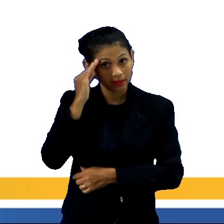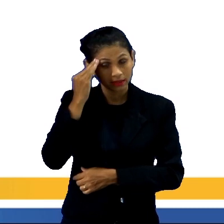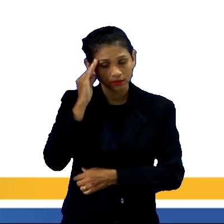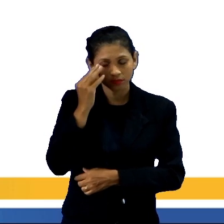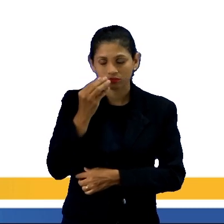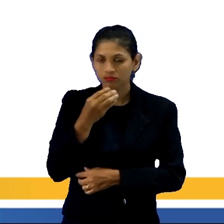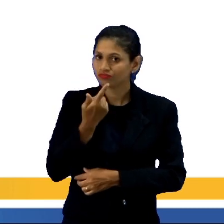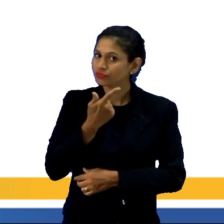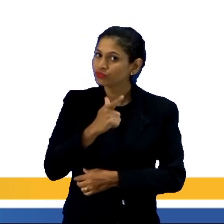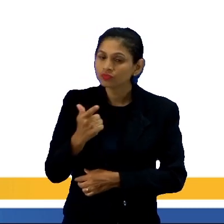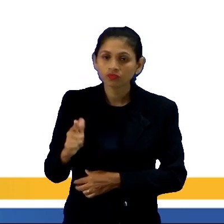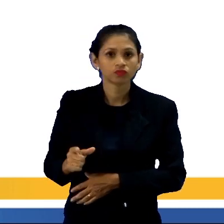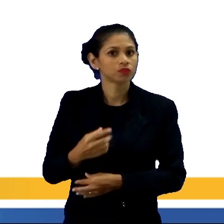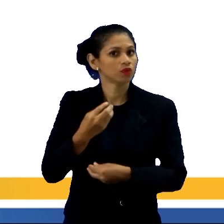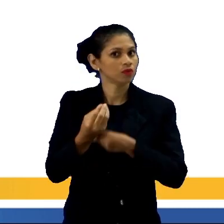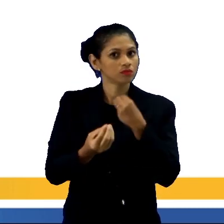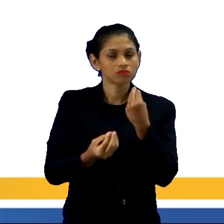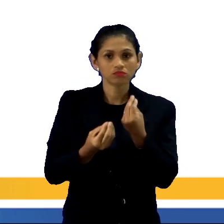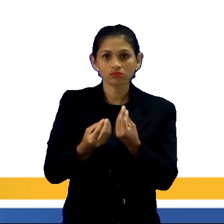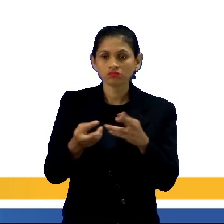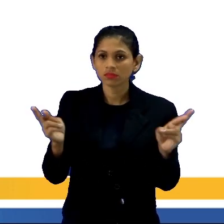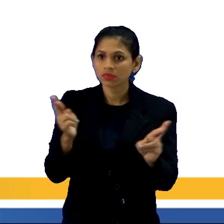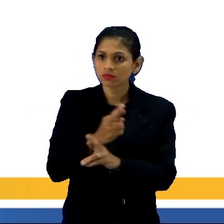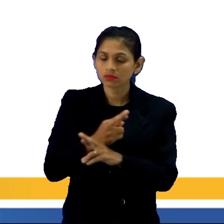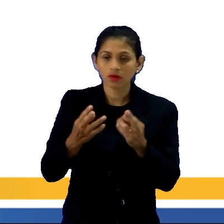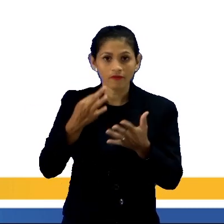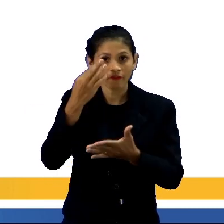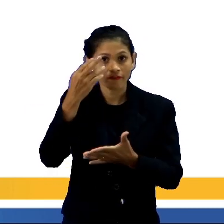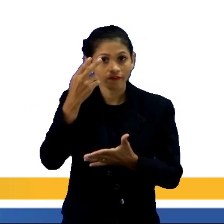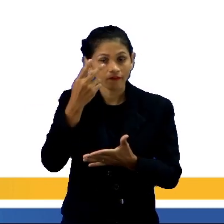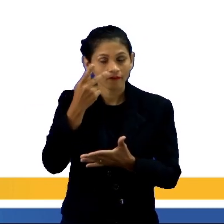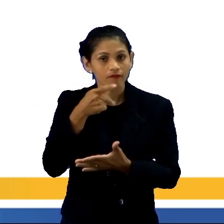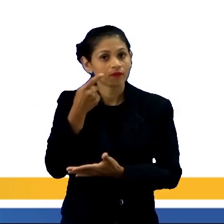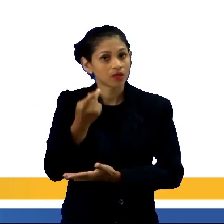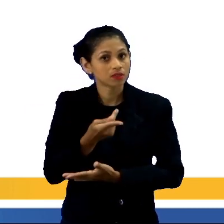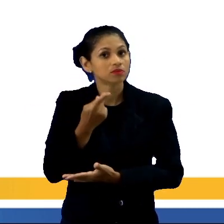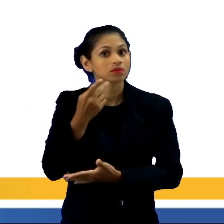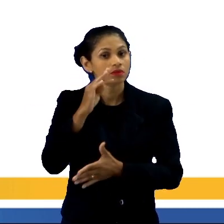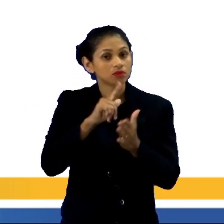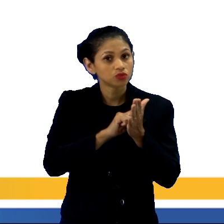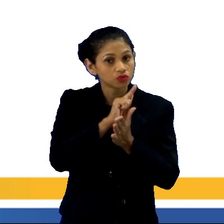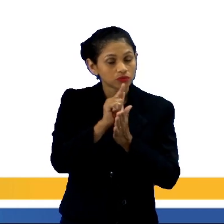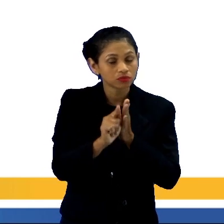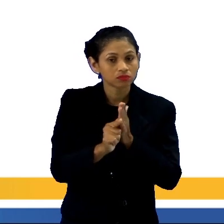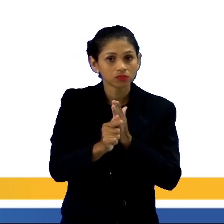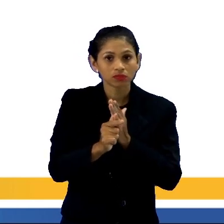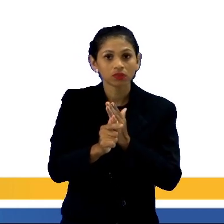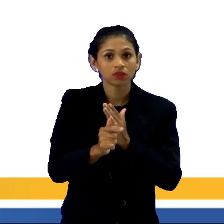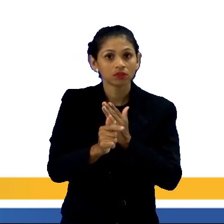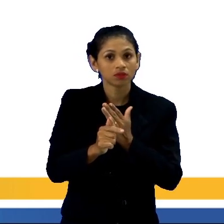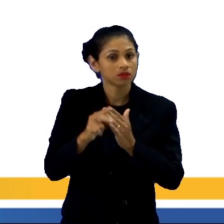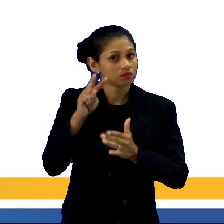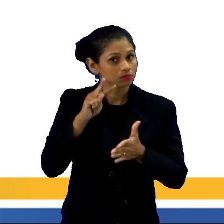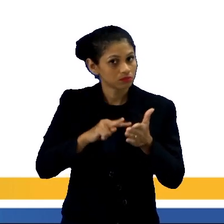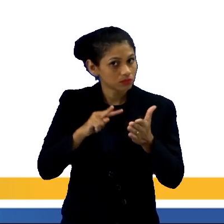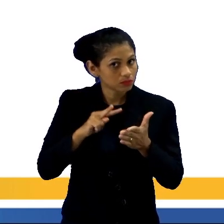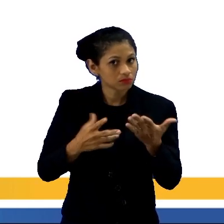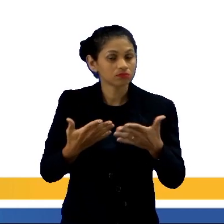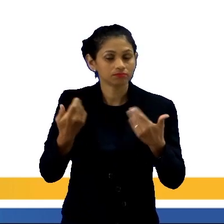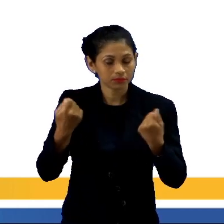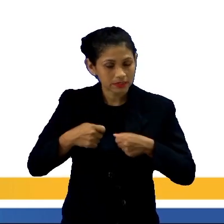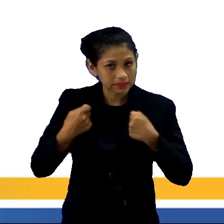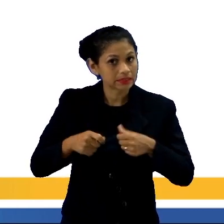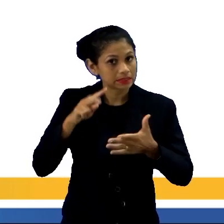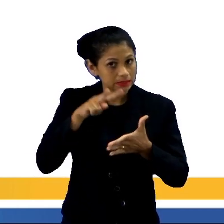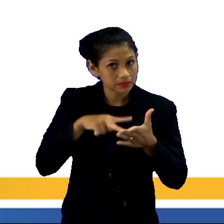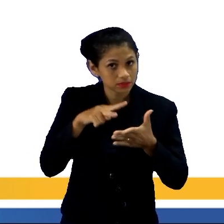tem como a gente falar de um gênero textual sem lermos um texto pertencente àquele gênero, tá bom? Então vamos ler